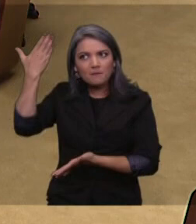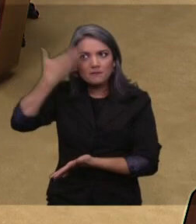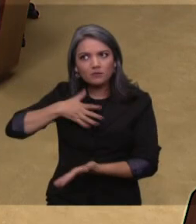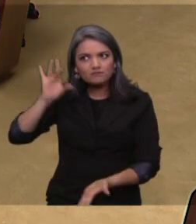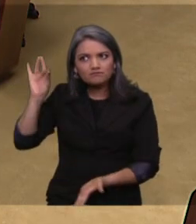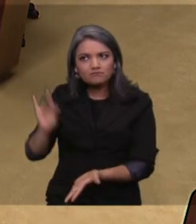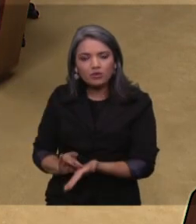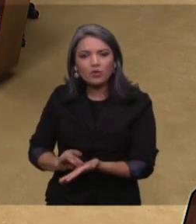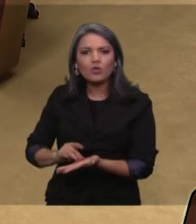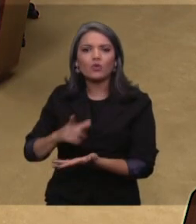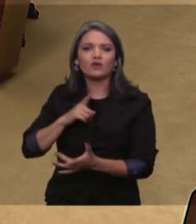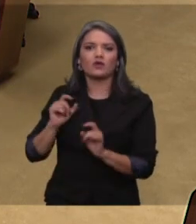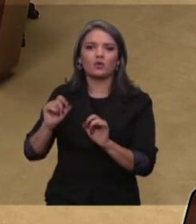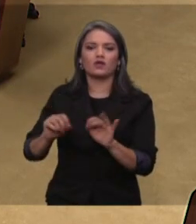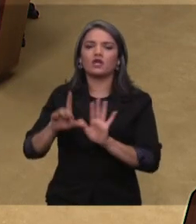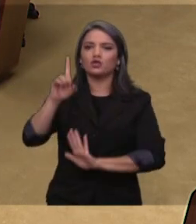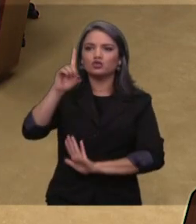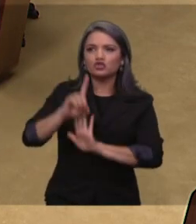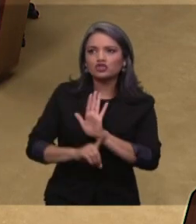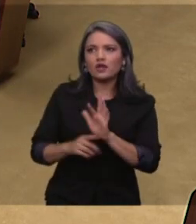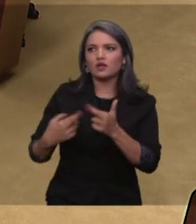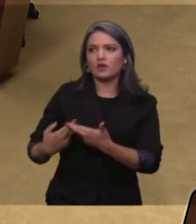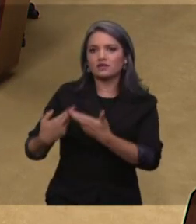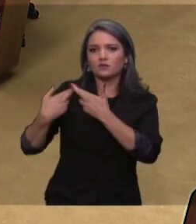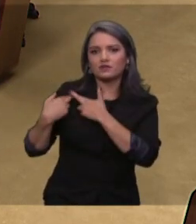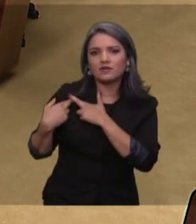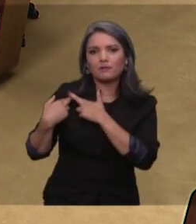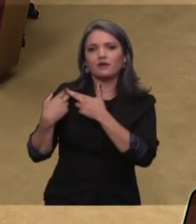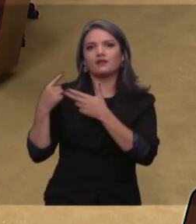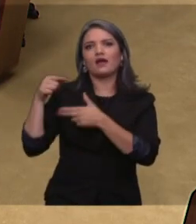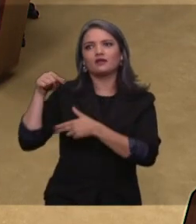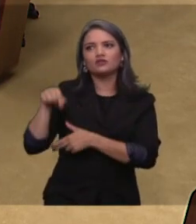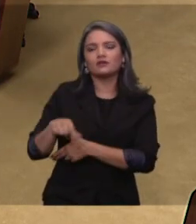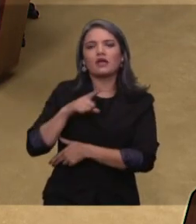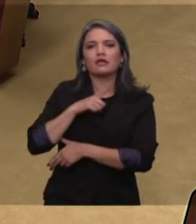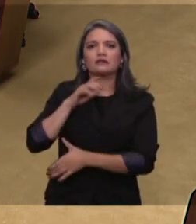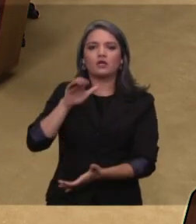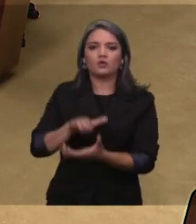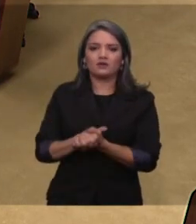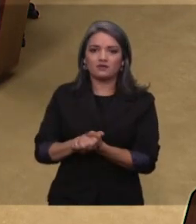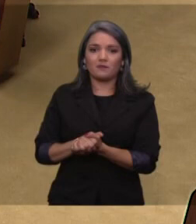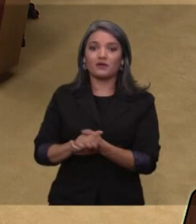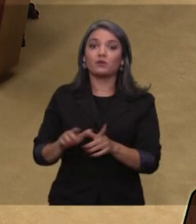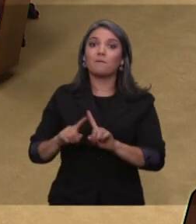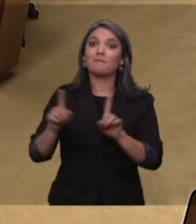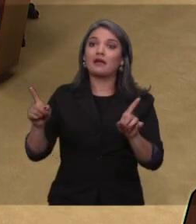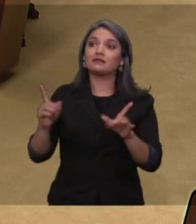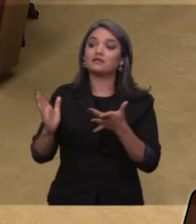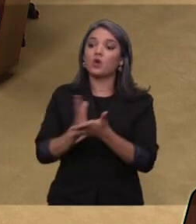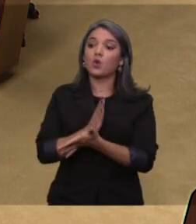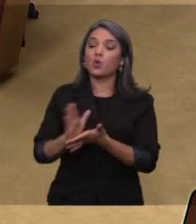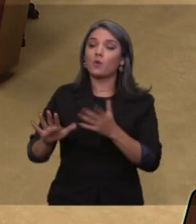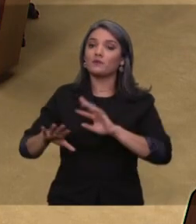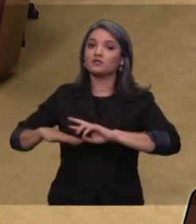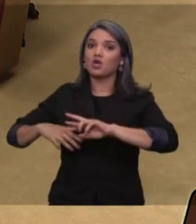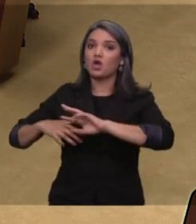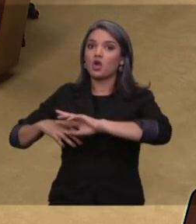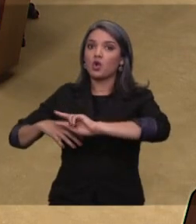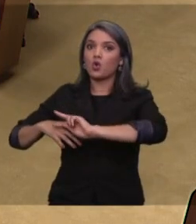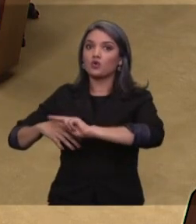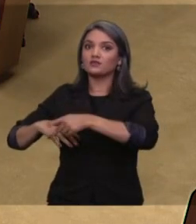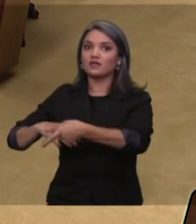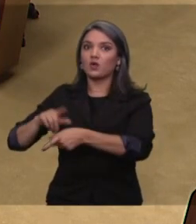do exercício dos direitos e deveres inerentes à sociedade conjugal, com efeitos jurídicos. É um fato